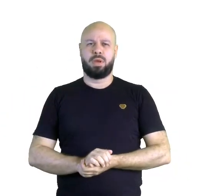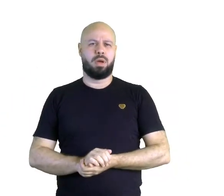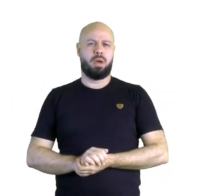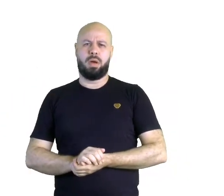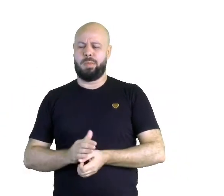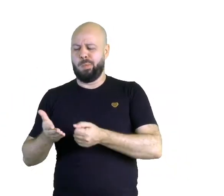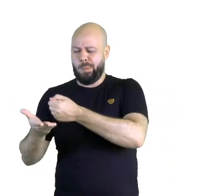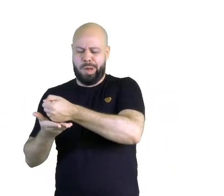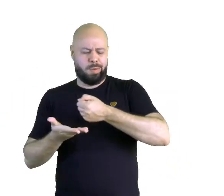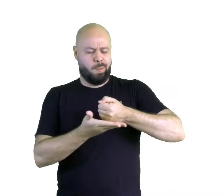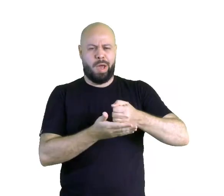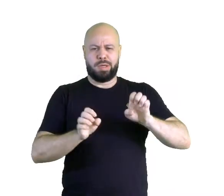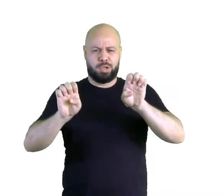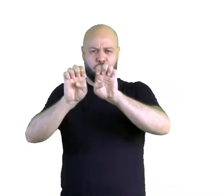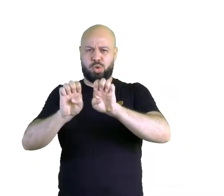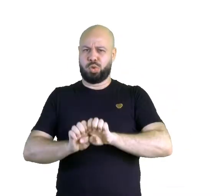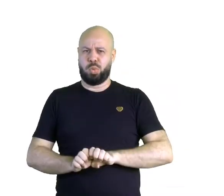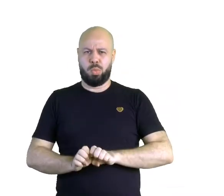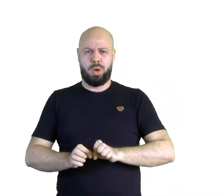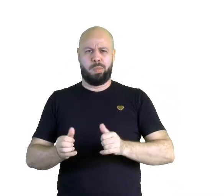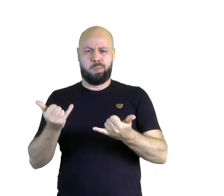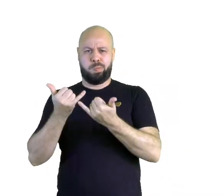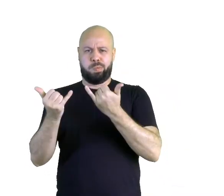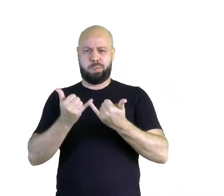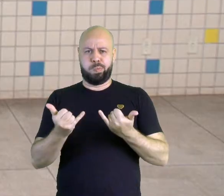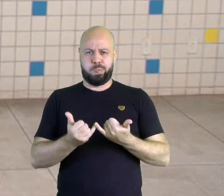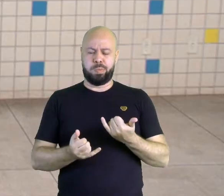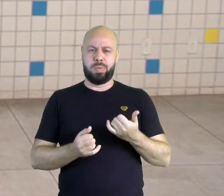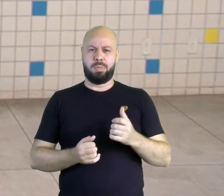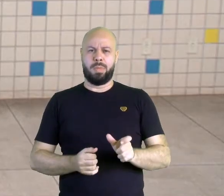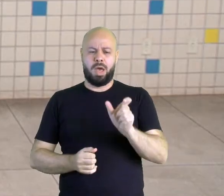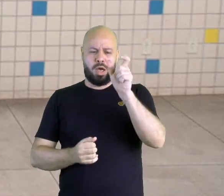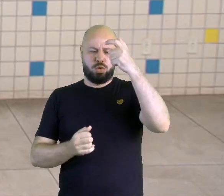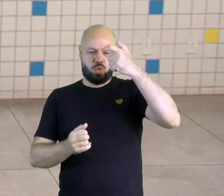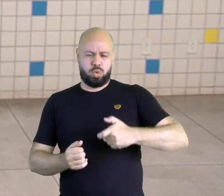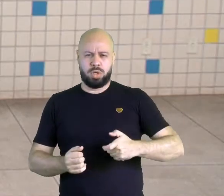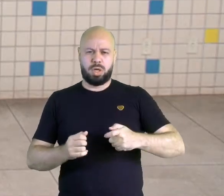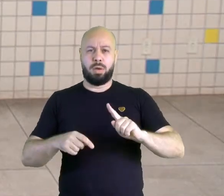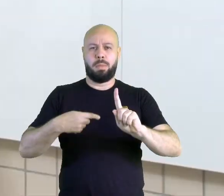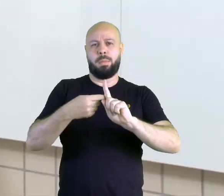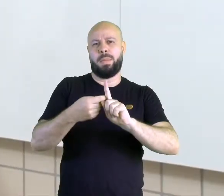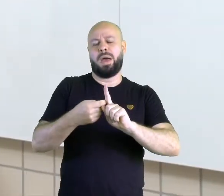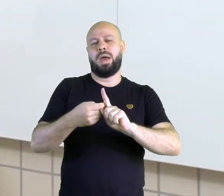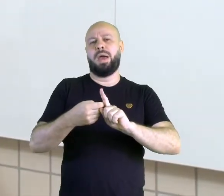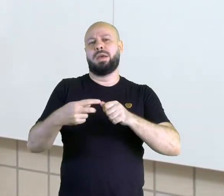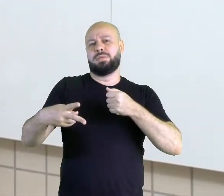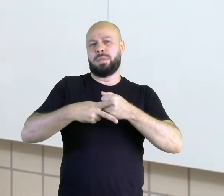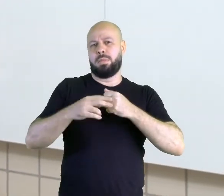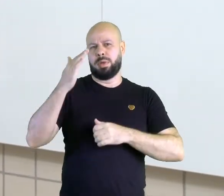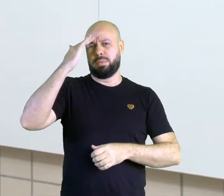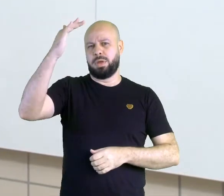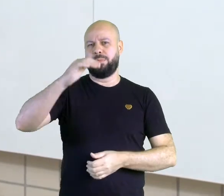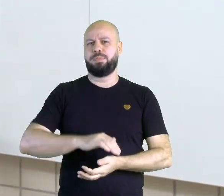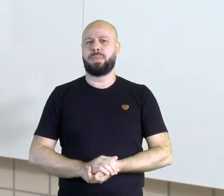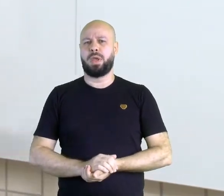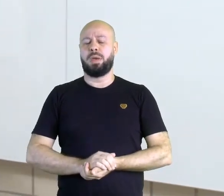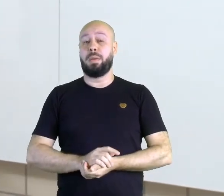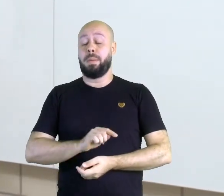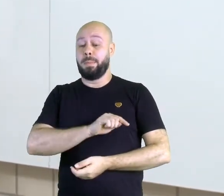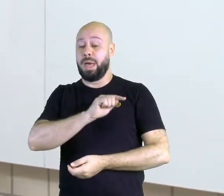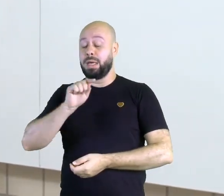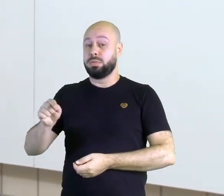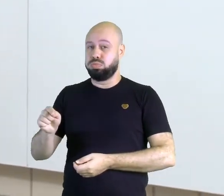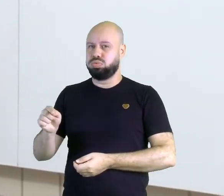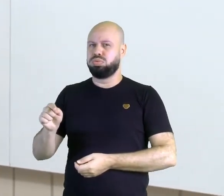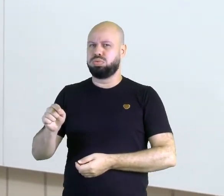a mesma estrutura, sujeito mais verbo principal. Lembrando que no present continuous eu utilizo o verbo